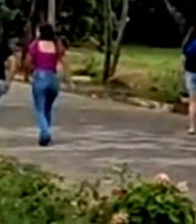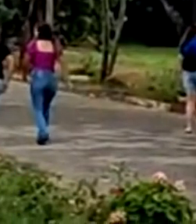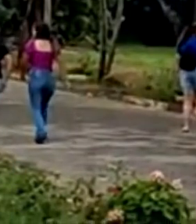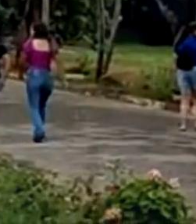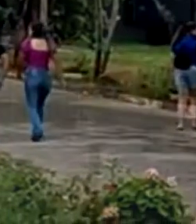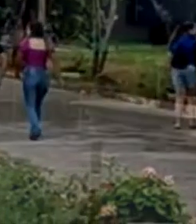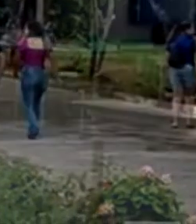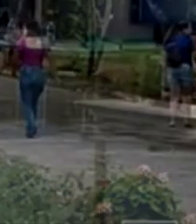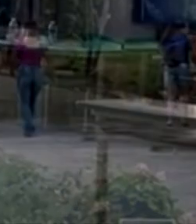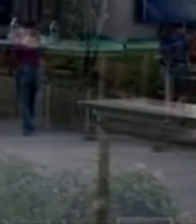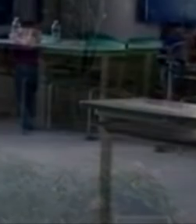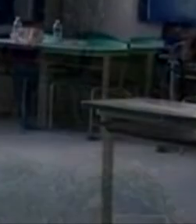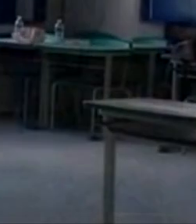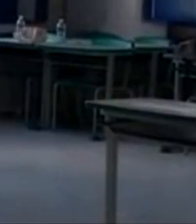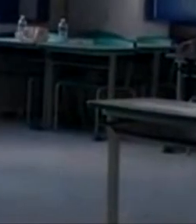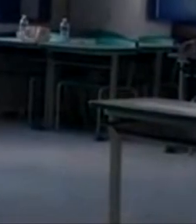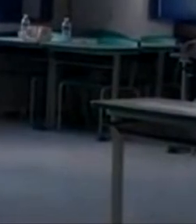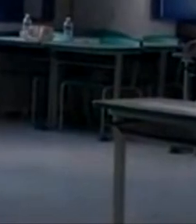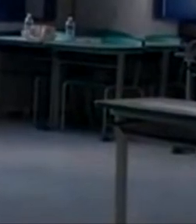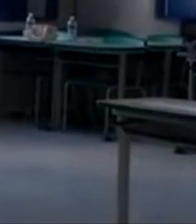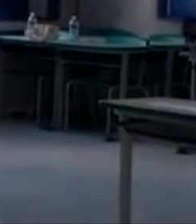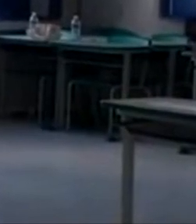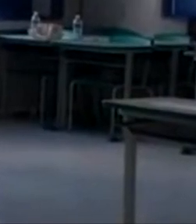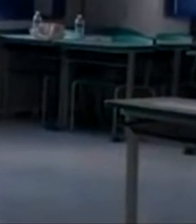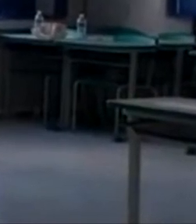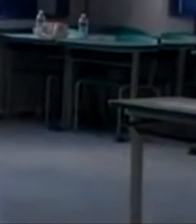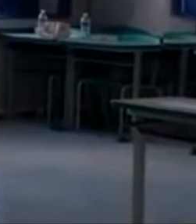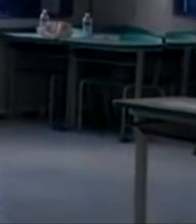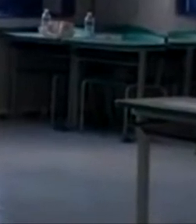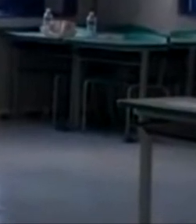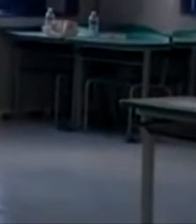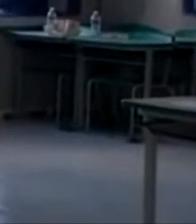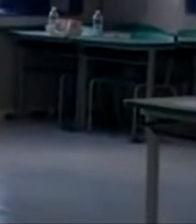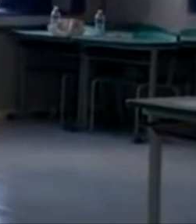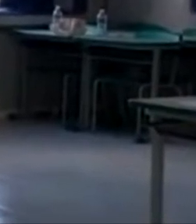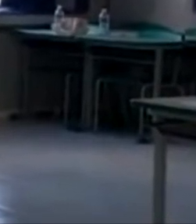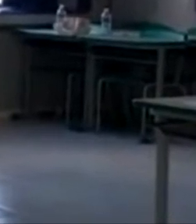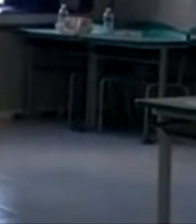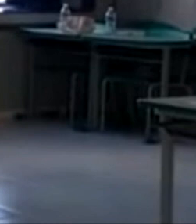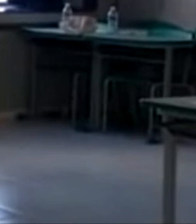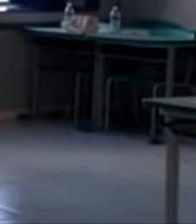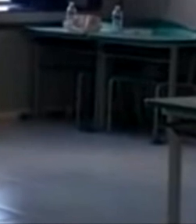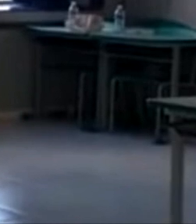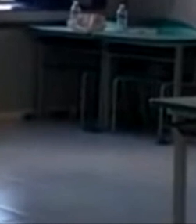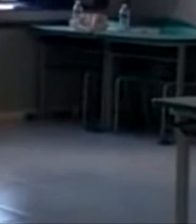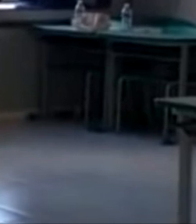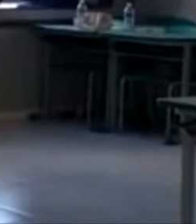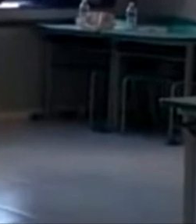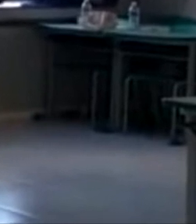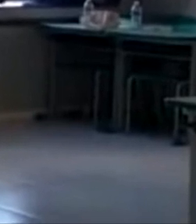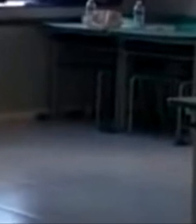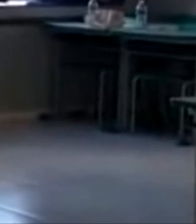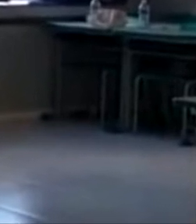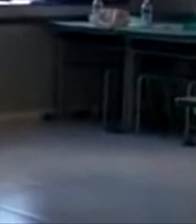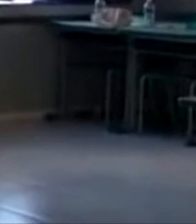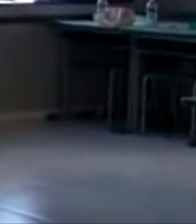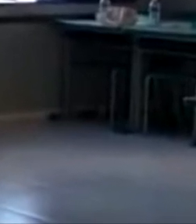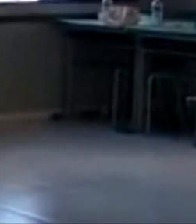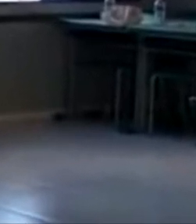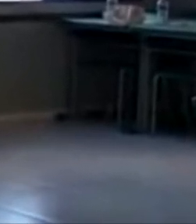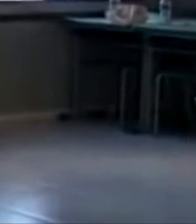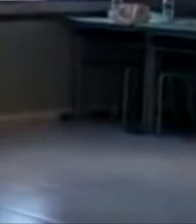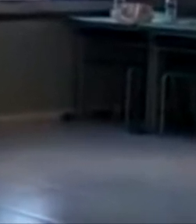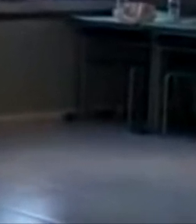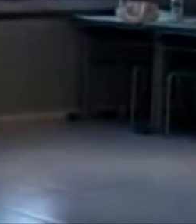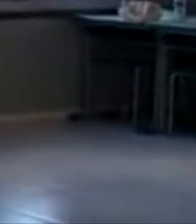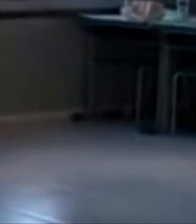de Brasília. Primeiro político a vencer 3 vezes as eleições presidenciais do Brasil, o ex-metalúrgico volta a